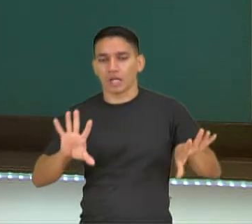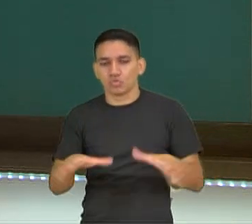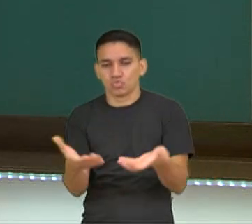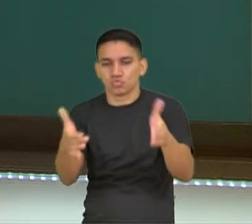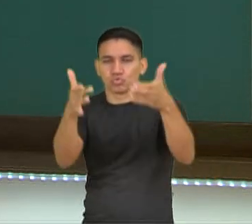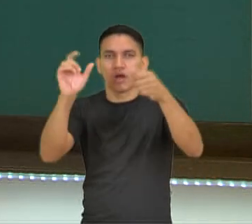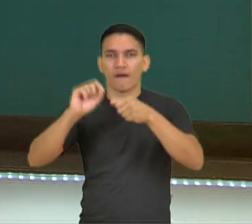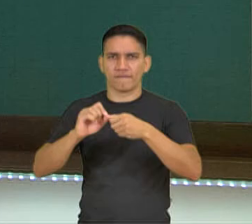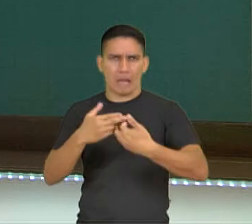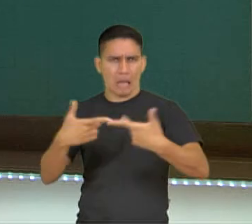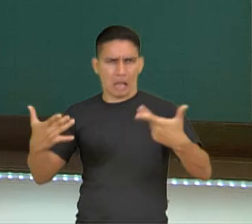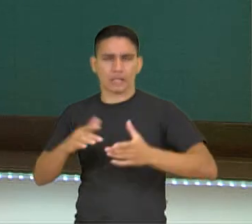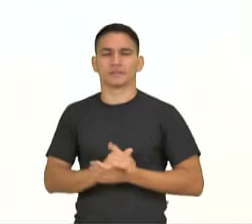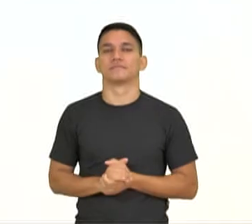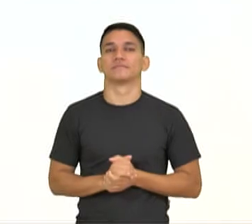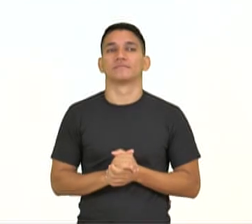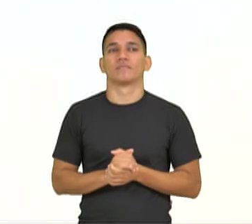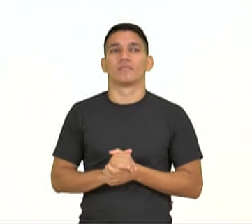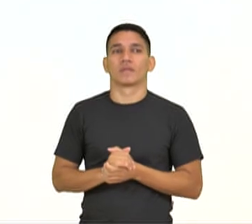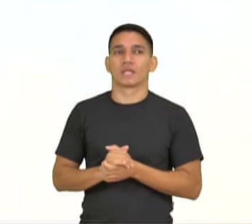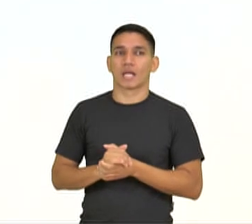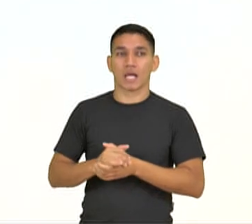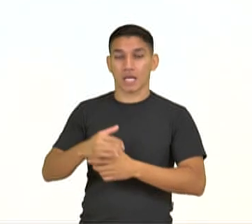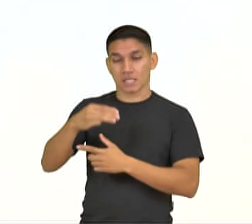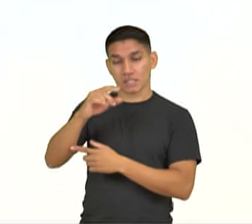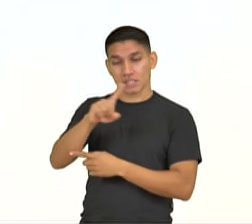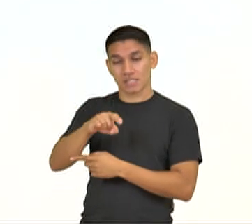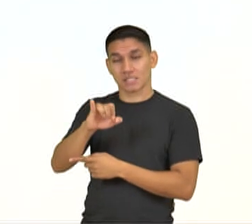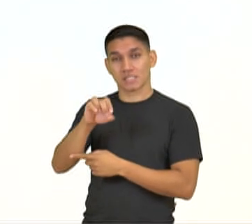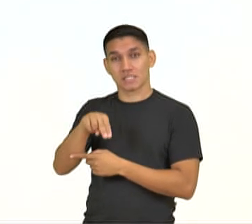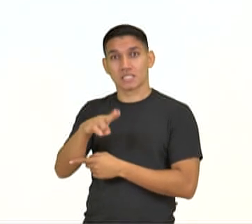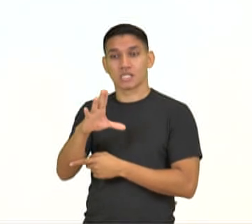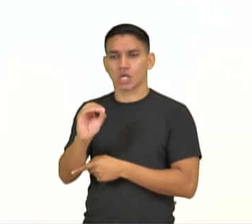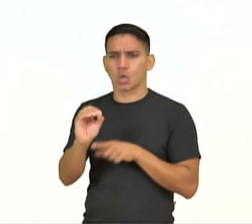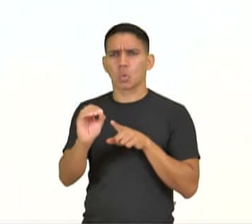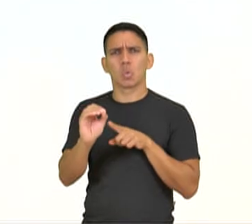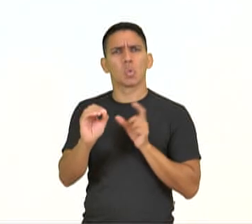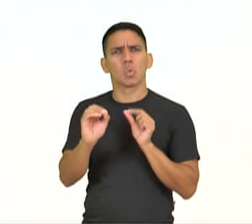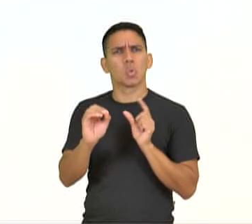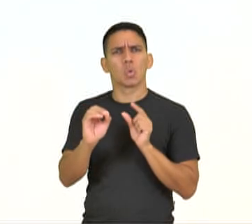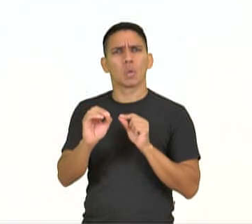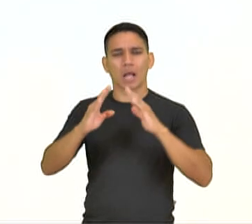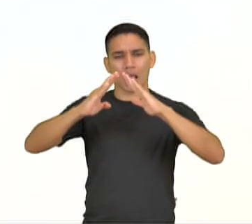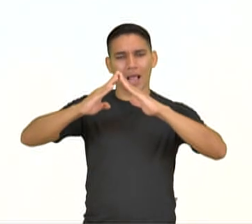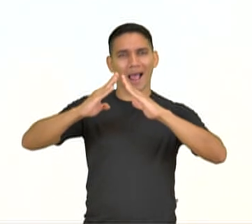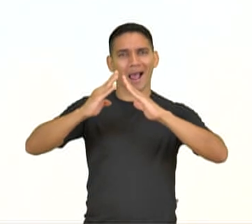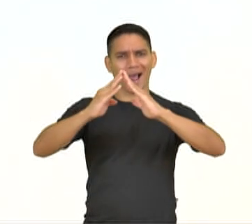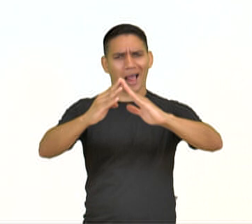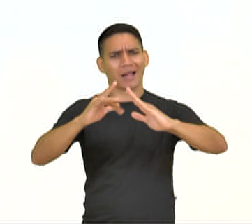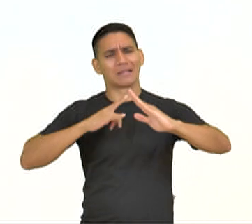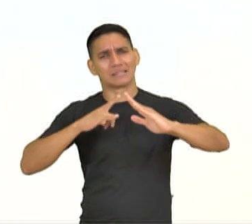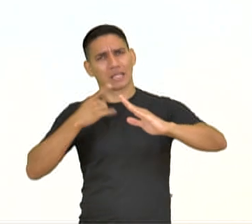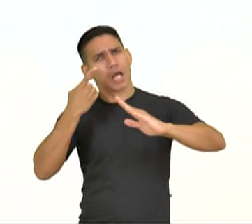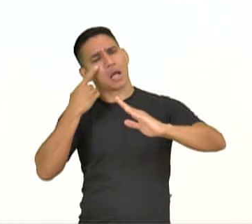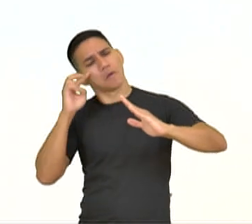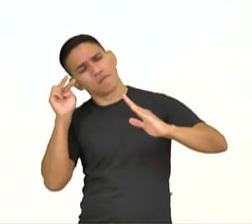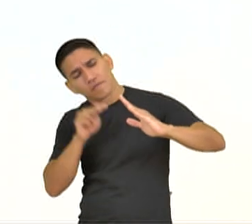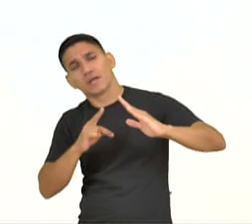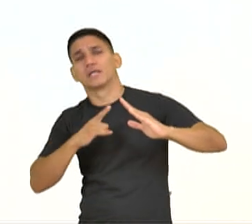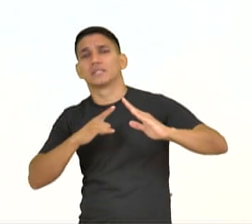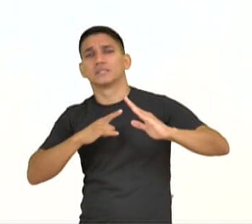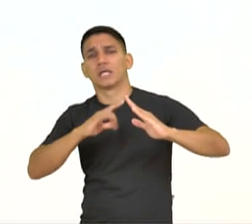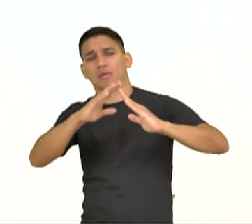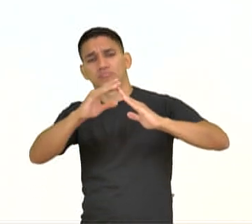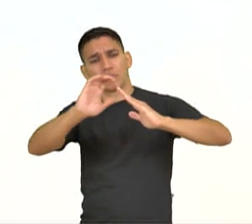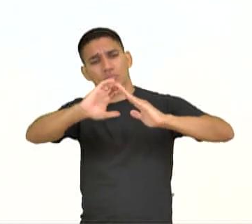tá? A gente consegue limitar. E a lâmina de zinco? As calhas, onde você encontra, né? Lâmina de zinco, talvez você tenha ficado em dúvida. São